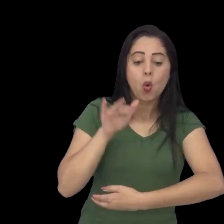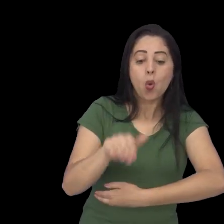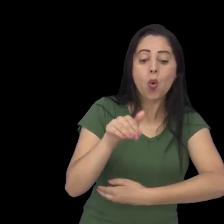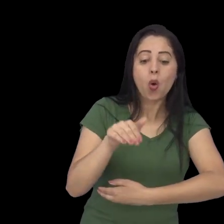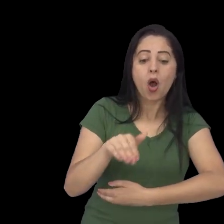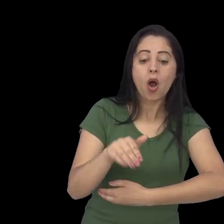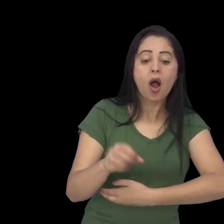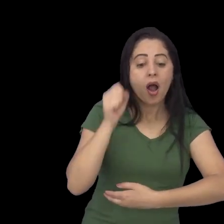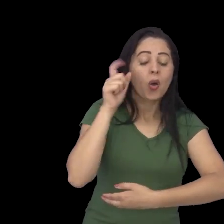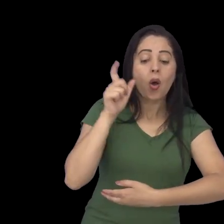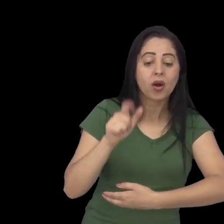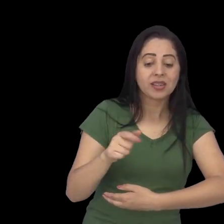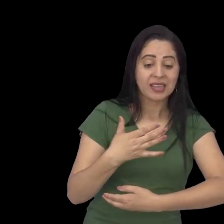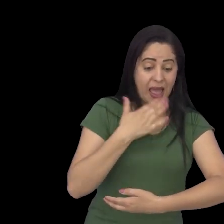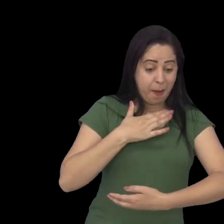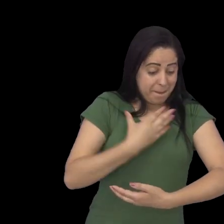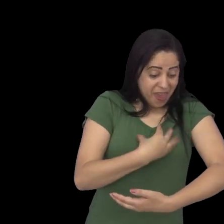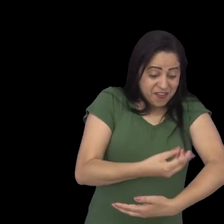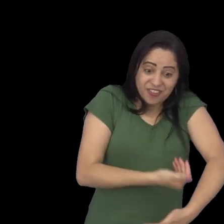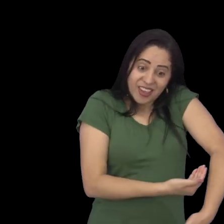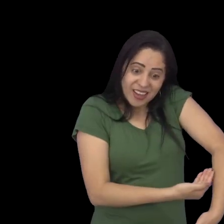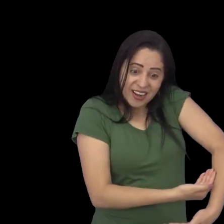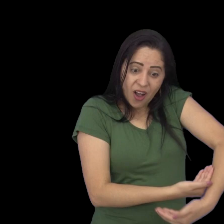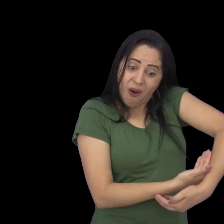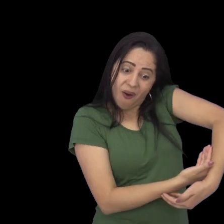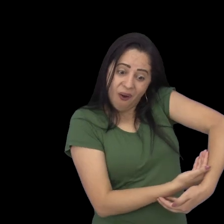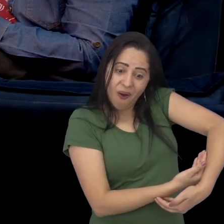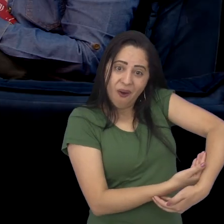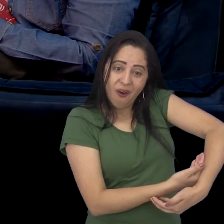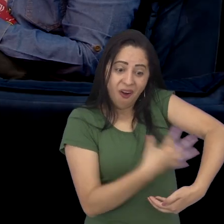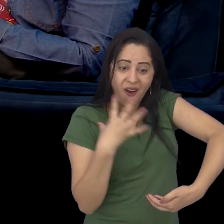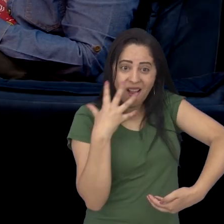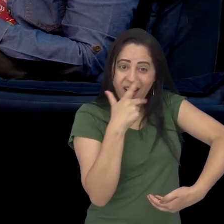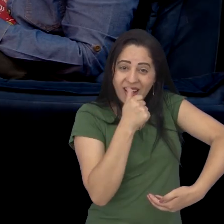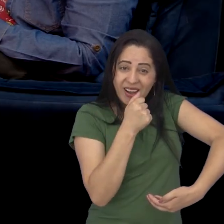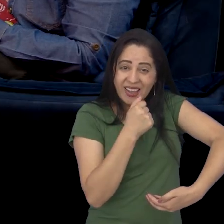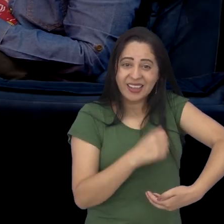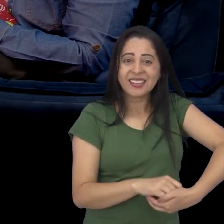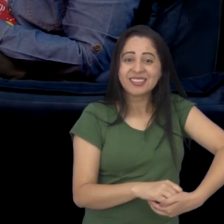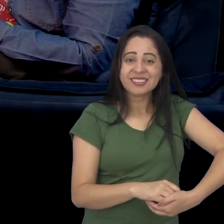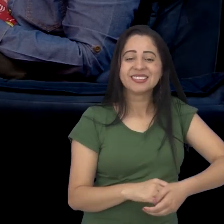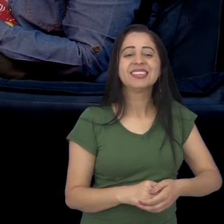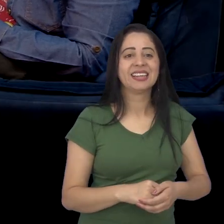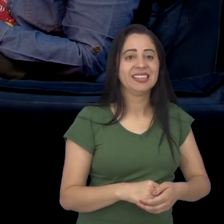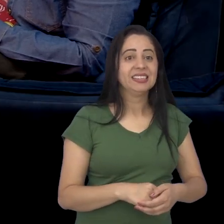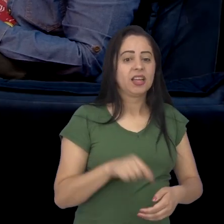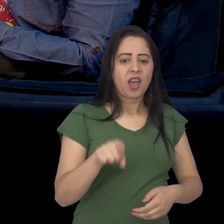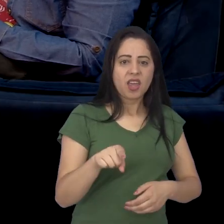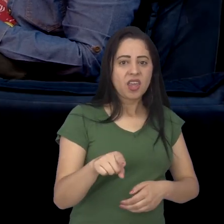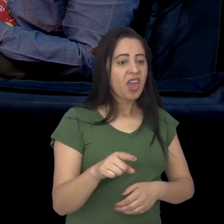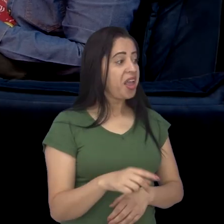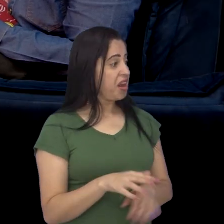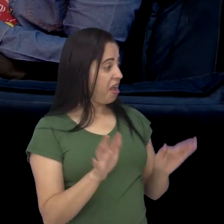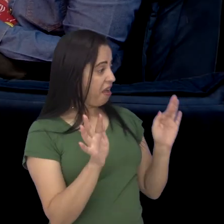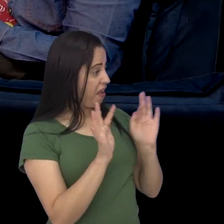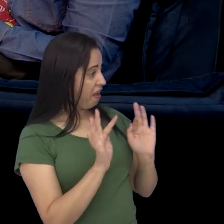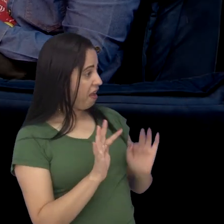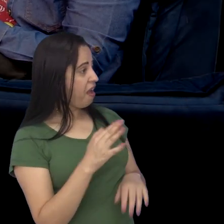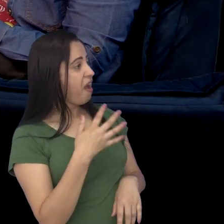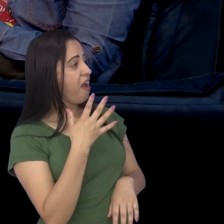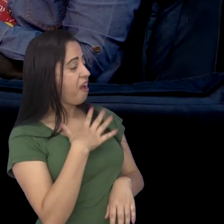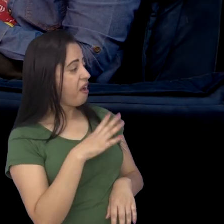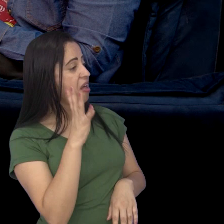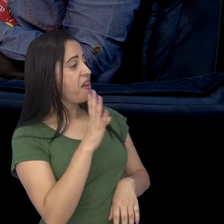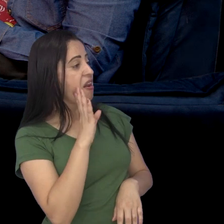falou, Tony, acorda, olha, eu tive um bebê, olha minha filhinha. E ele ficou em choque. Mostrei pra ele, ele falou, ai, Fê, que linda, dei um